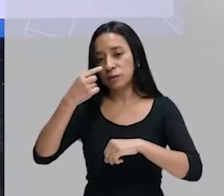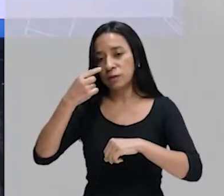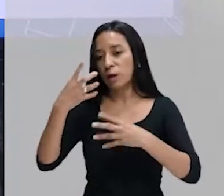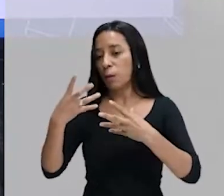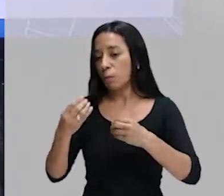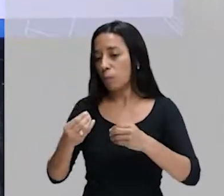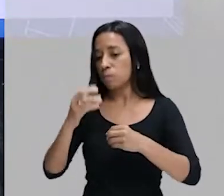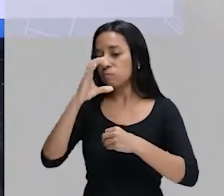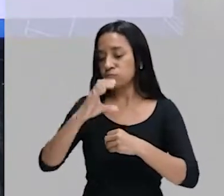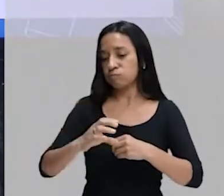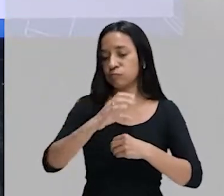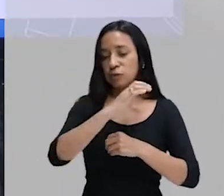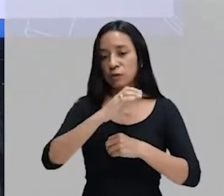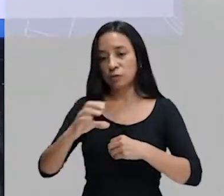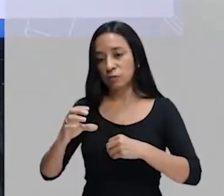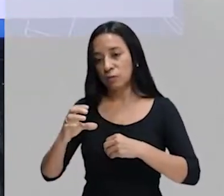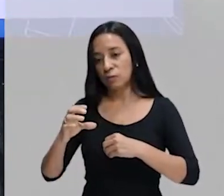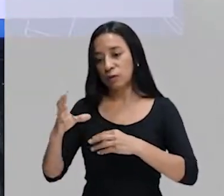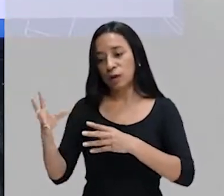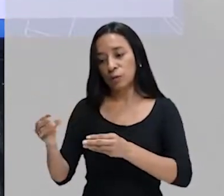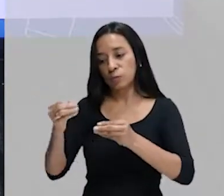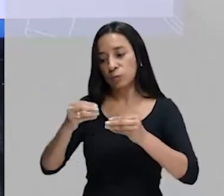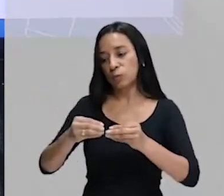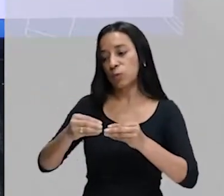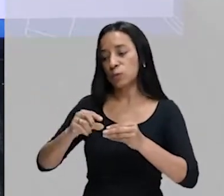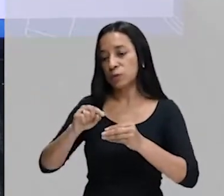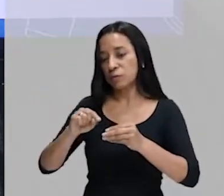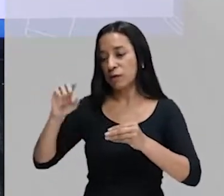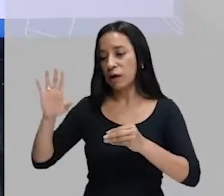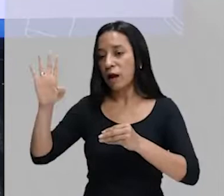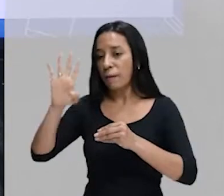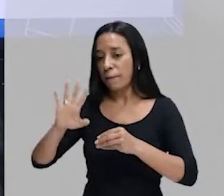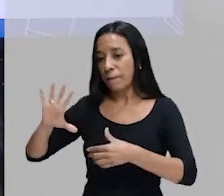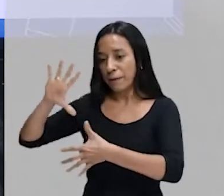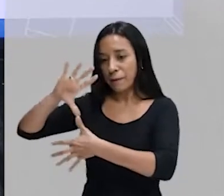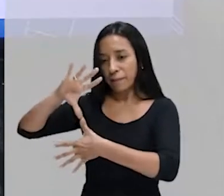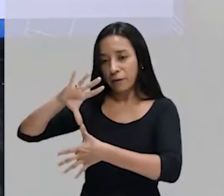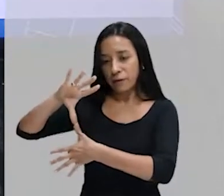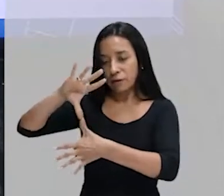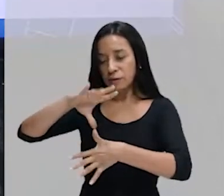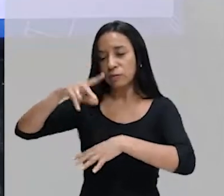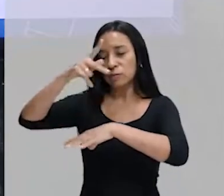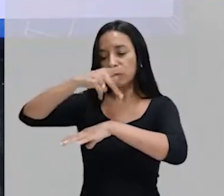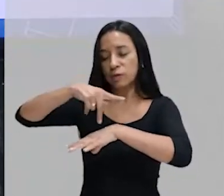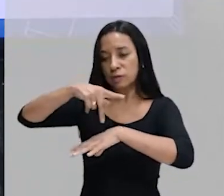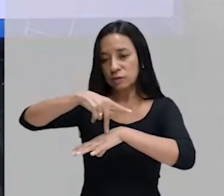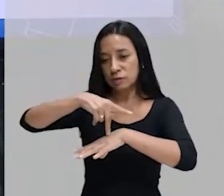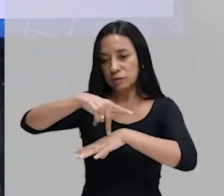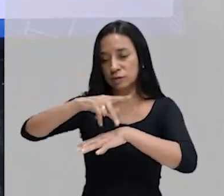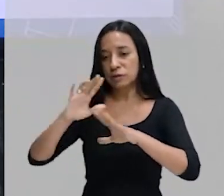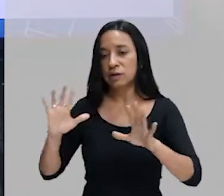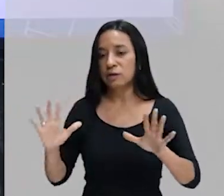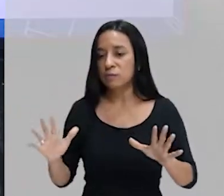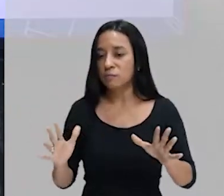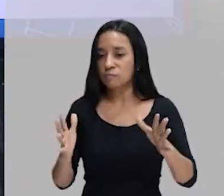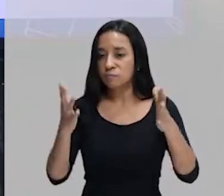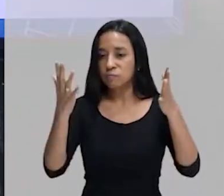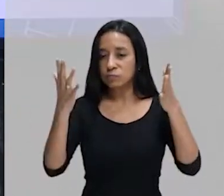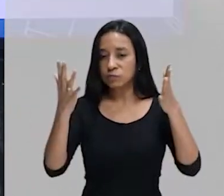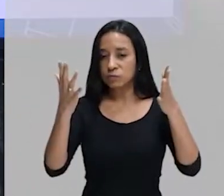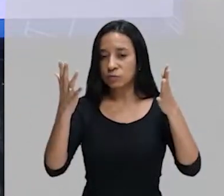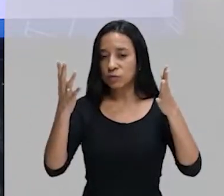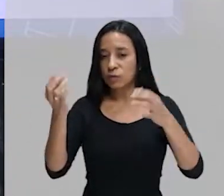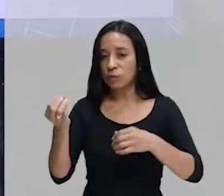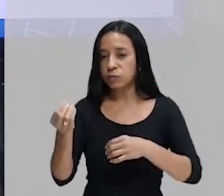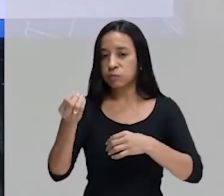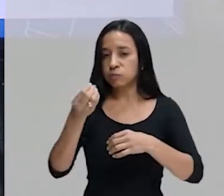muito católica, trouxe isso para a América, para esses países, tá? E impulsionou, e deu uma nova